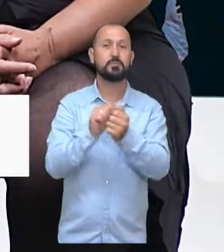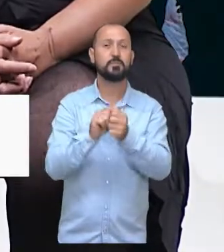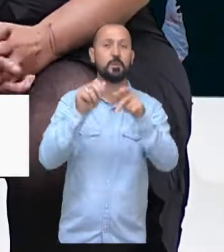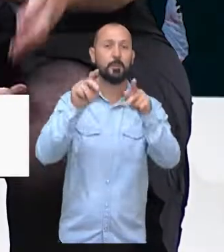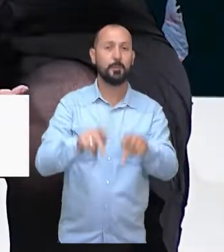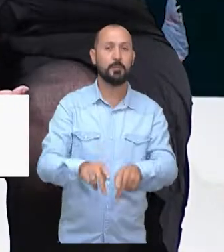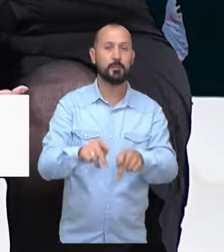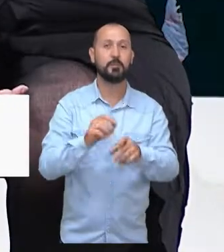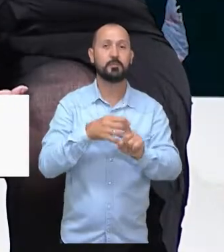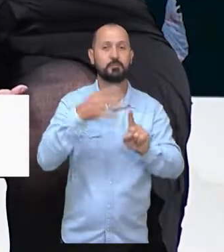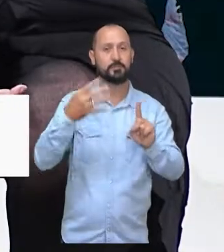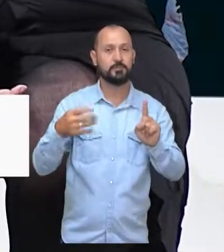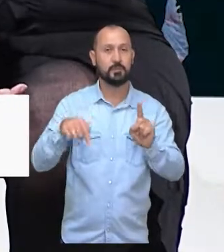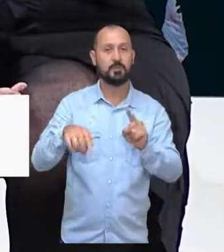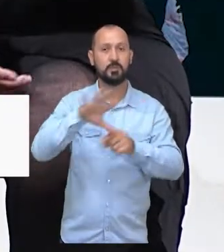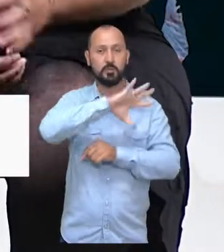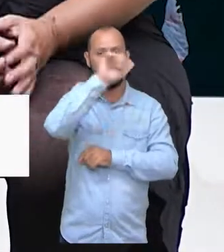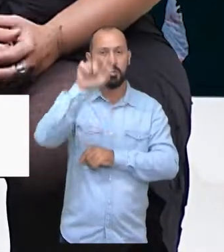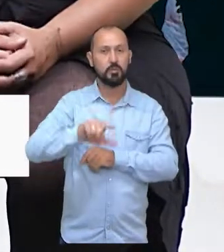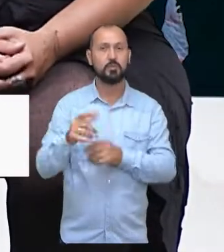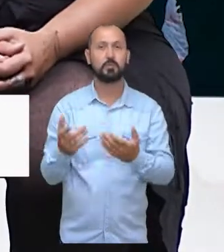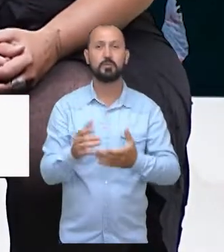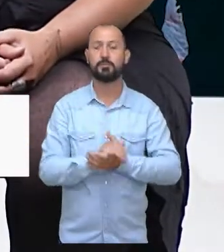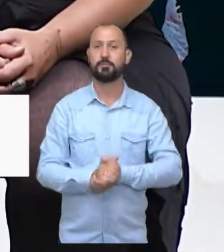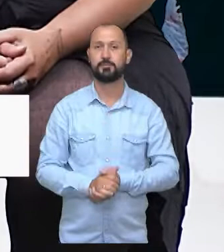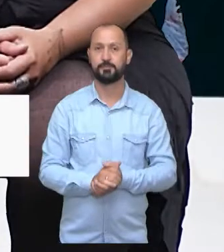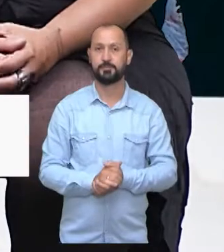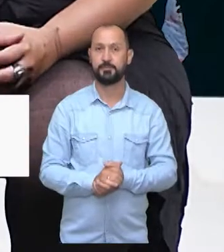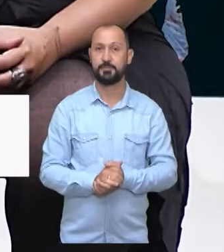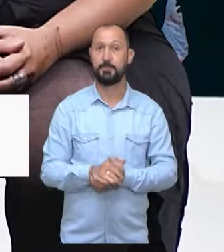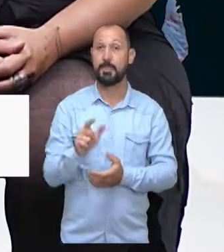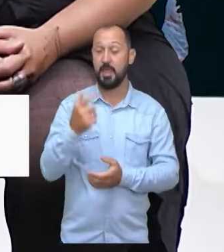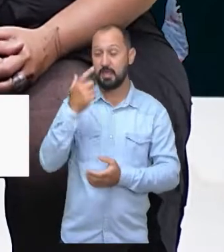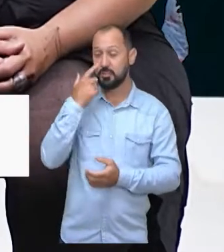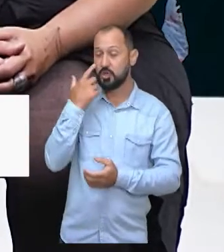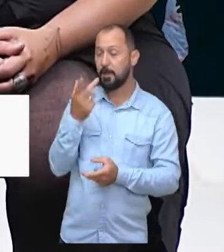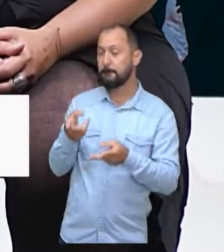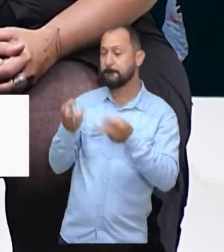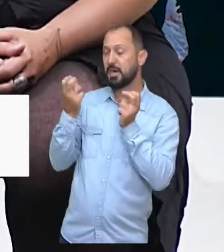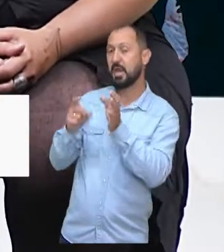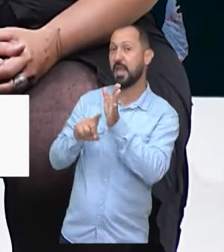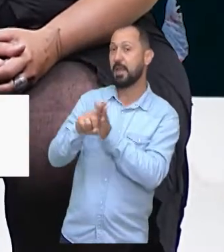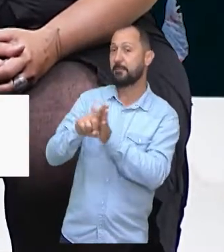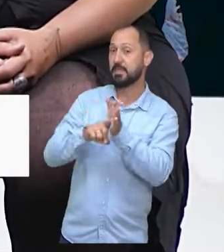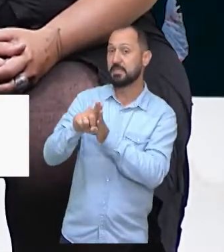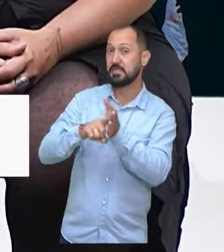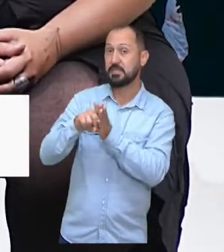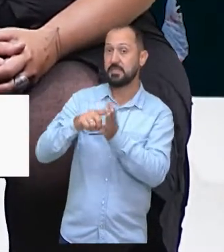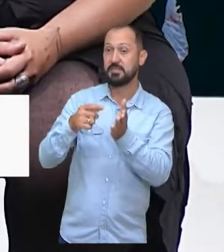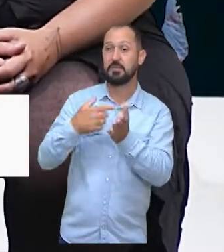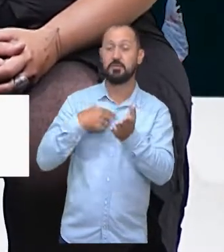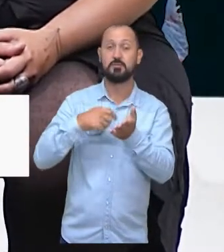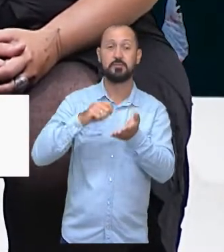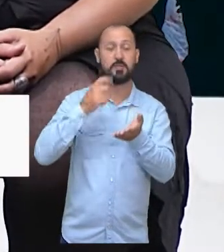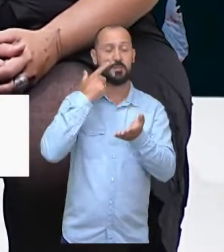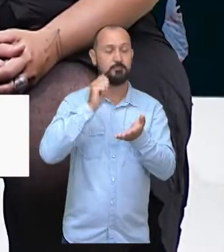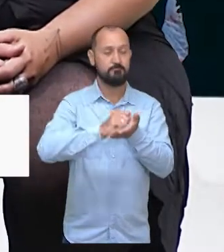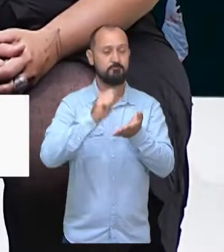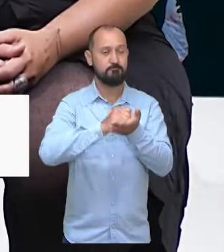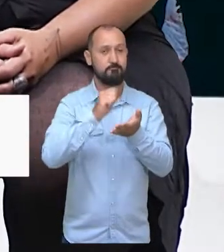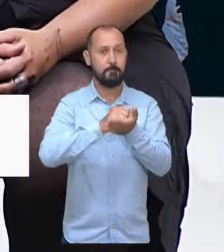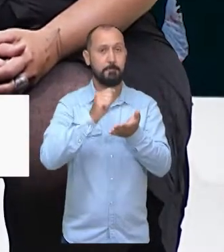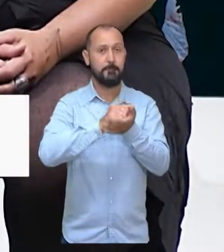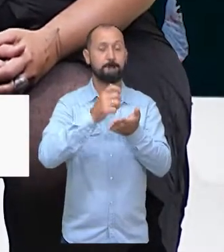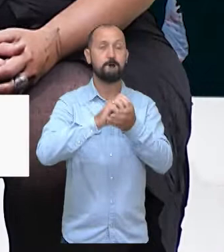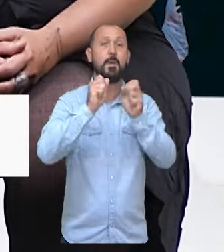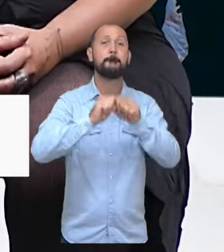parceria da população LGBT+, aqui do Mato Grosso do Sul, Exatamente. E essas pesquisas que vocês lançaram, é importante que as